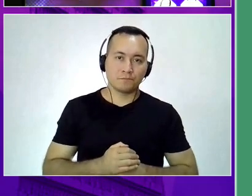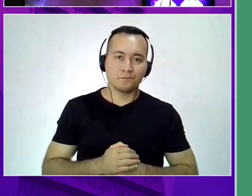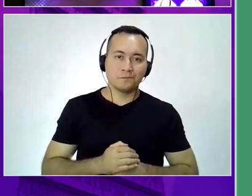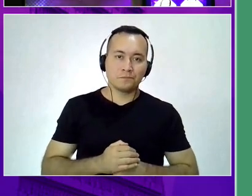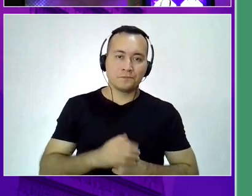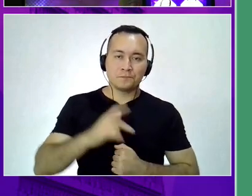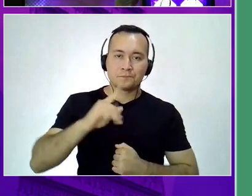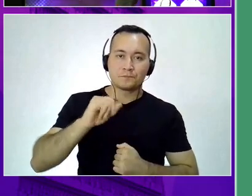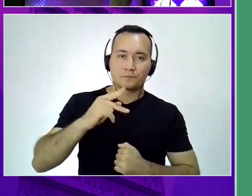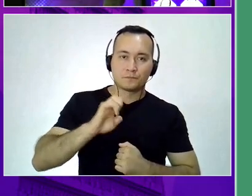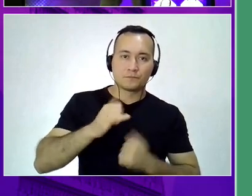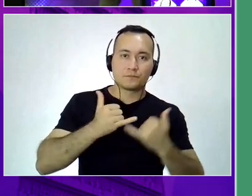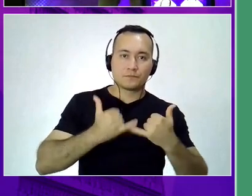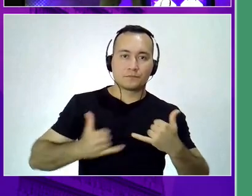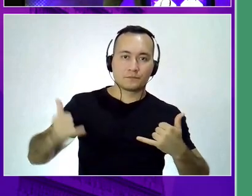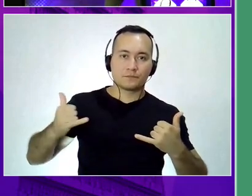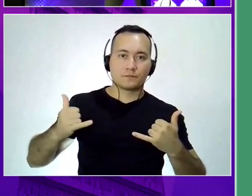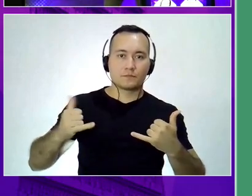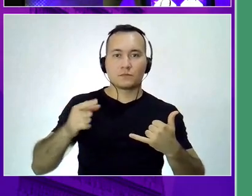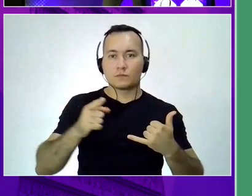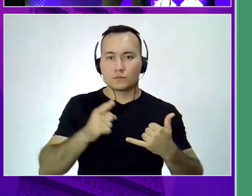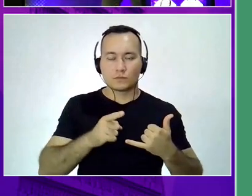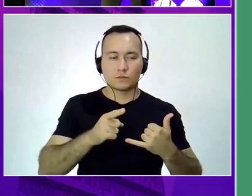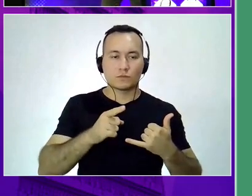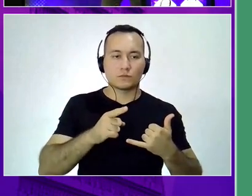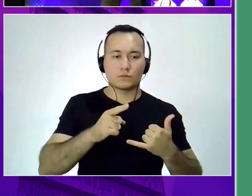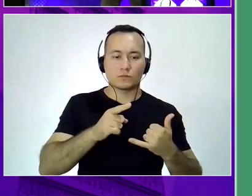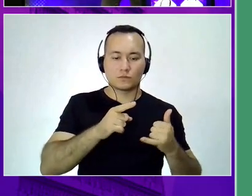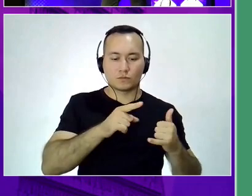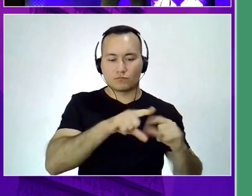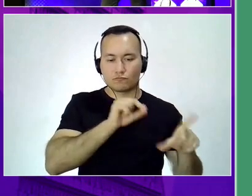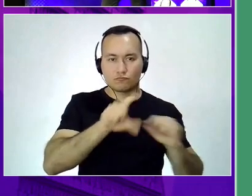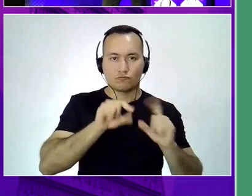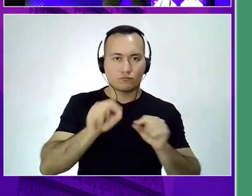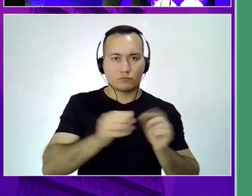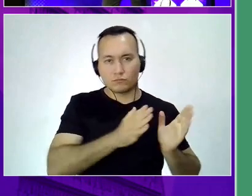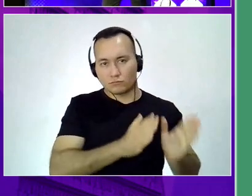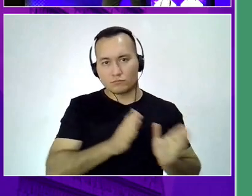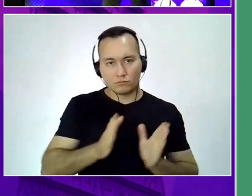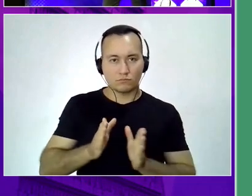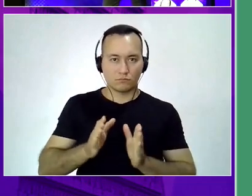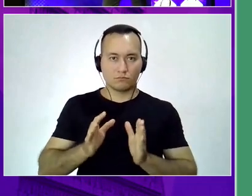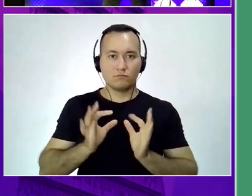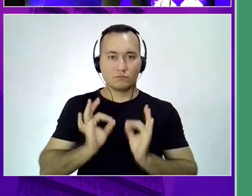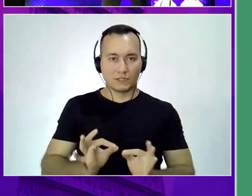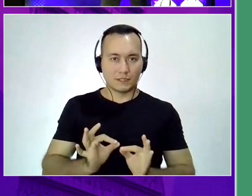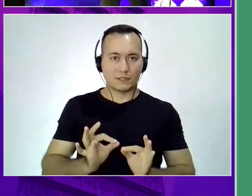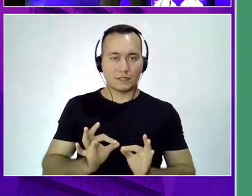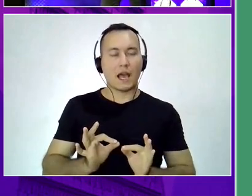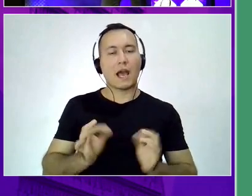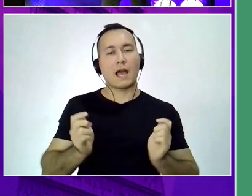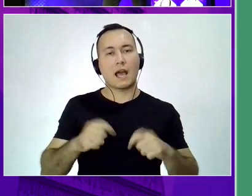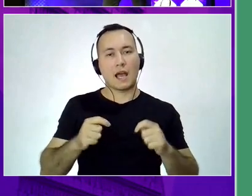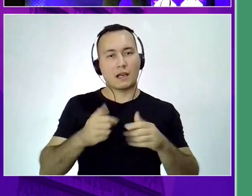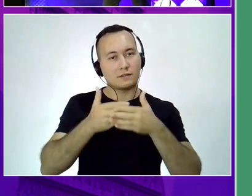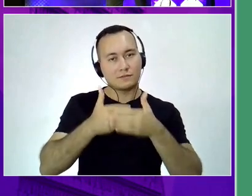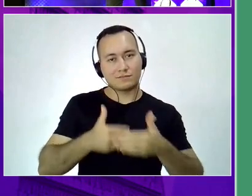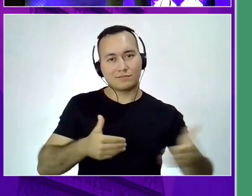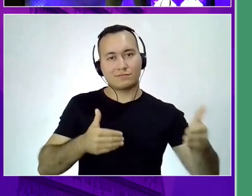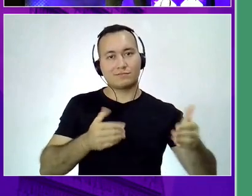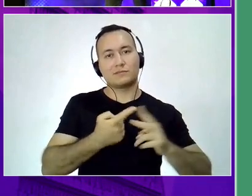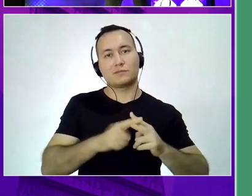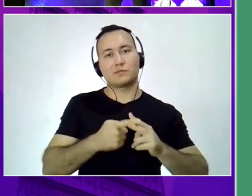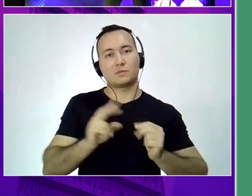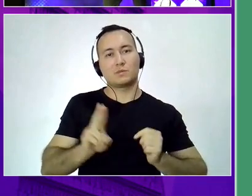sobre o fluxo de desenvolvimento. A gente quer ter um processo de desenvolvimento e a gente sai direto abordando o uso de uma ferramenta, a gente não consegue ter